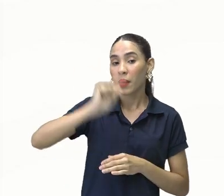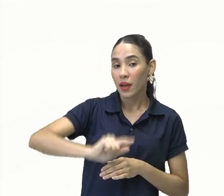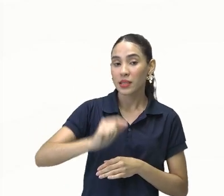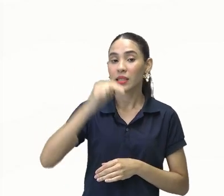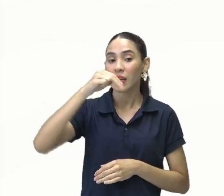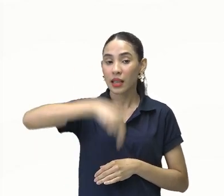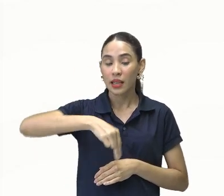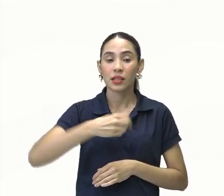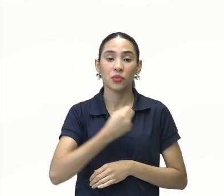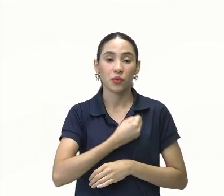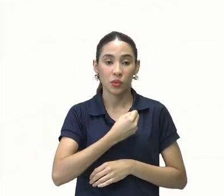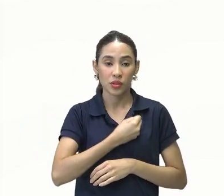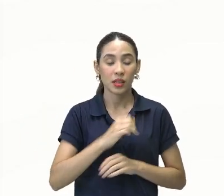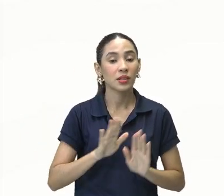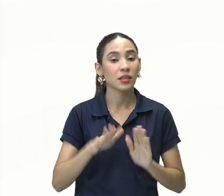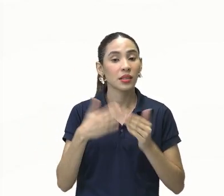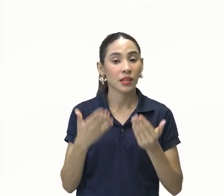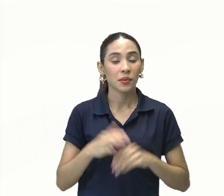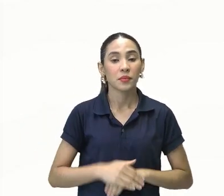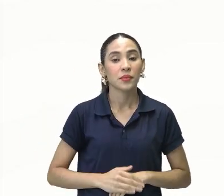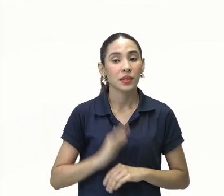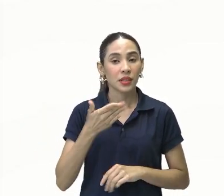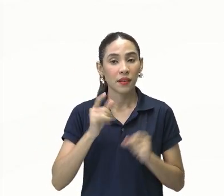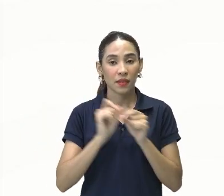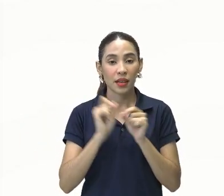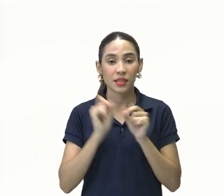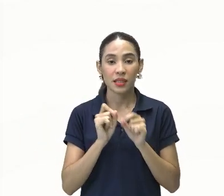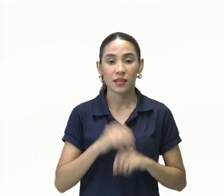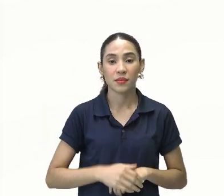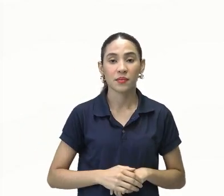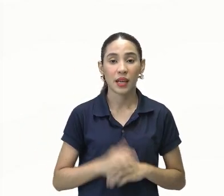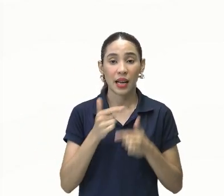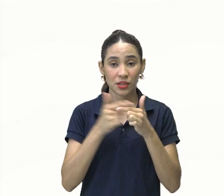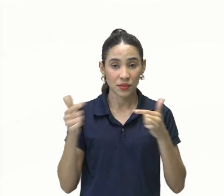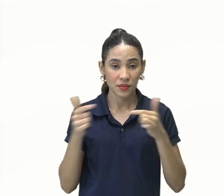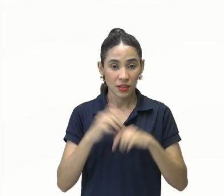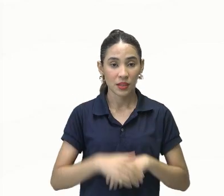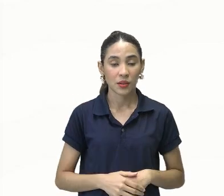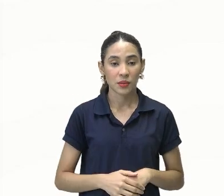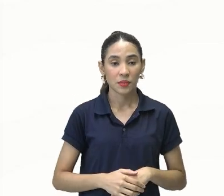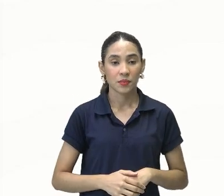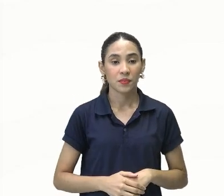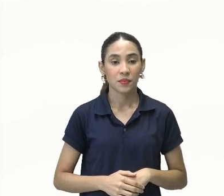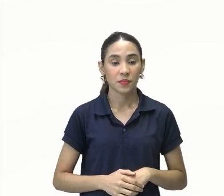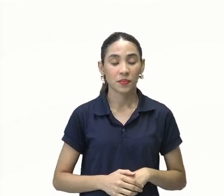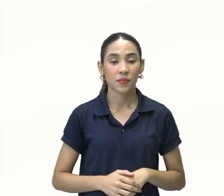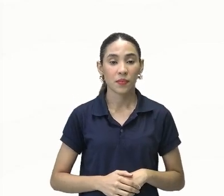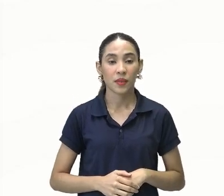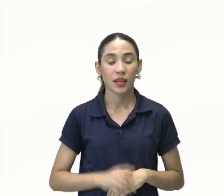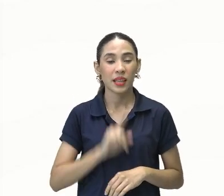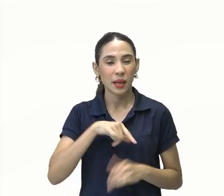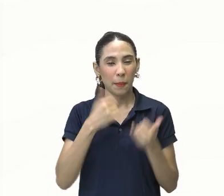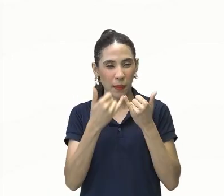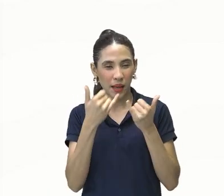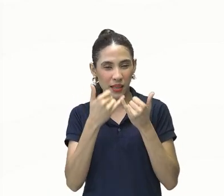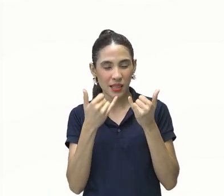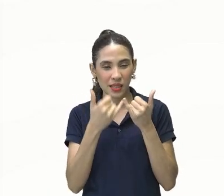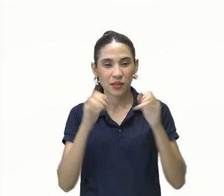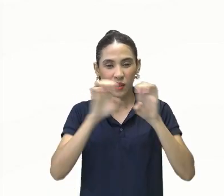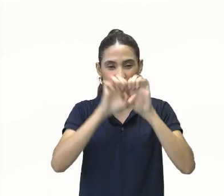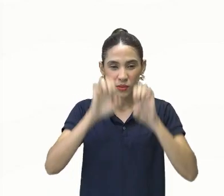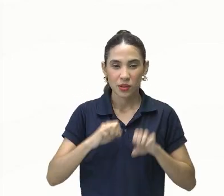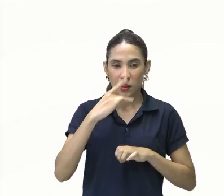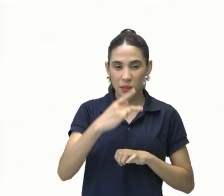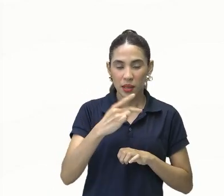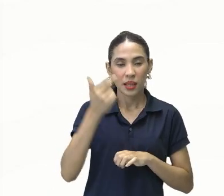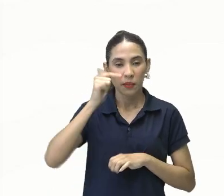N vezes, então, né, já resolvendo aí a nossa divisão, que é bem parecida com a fórmula da